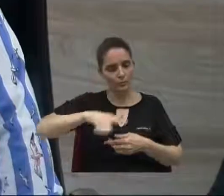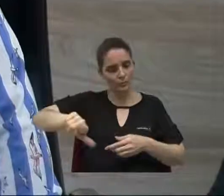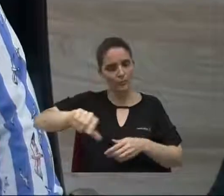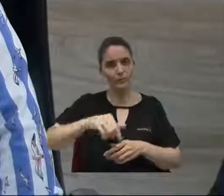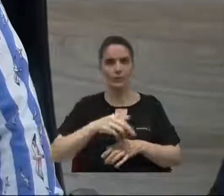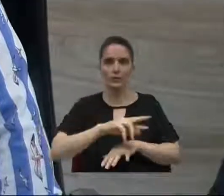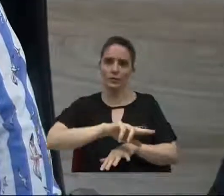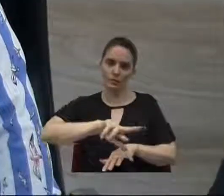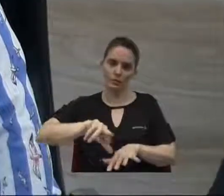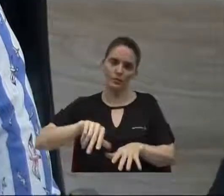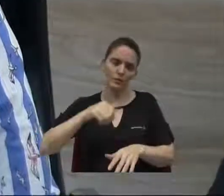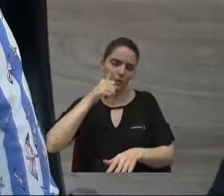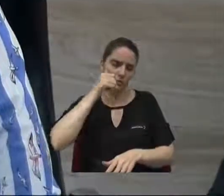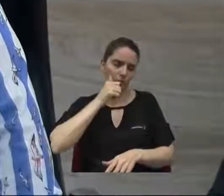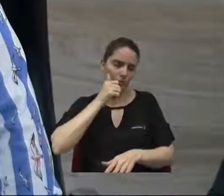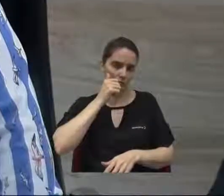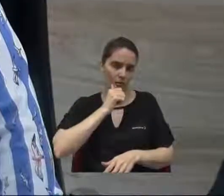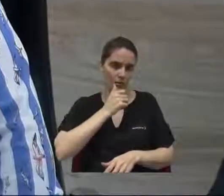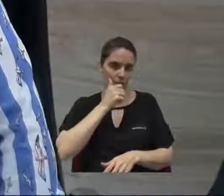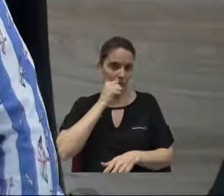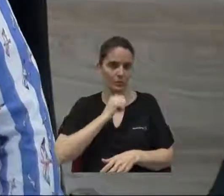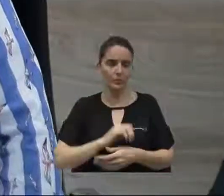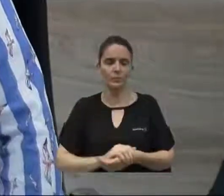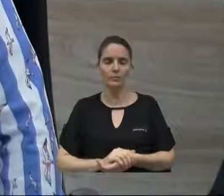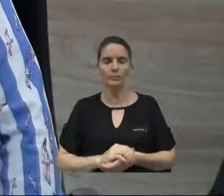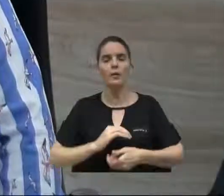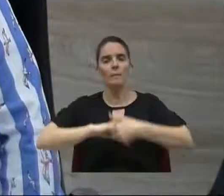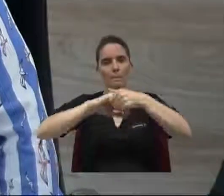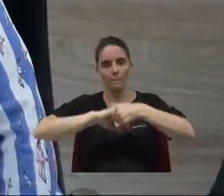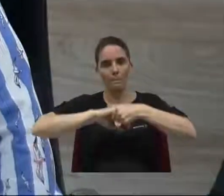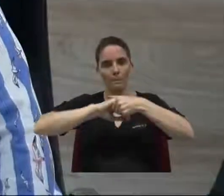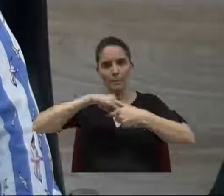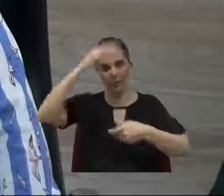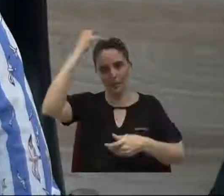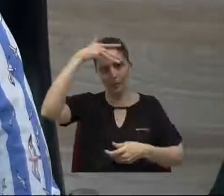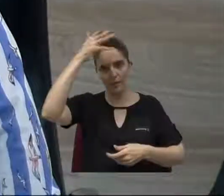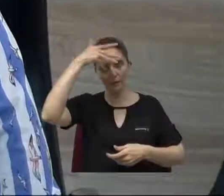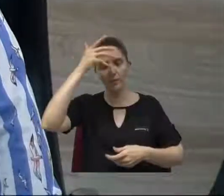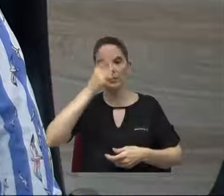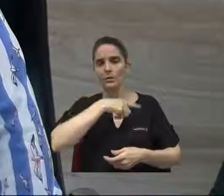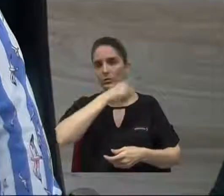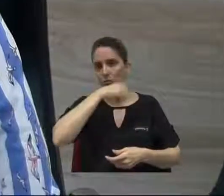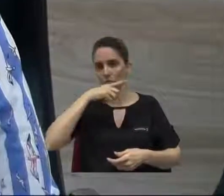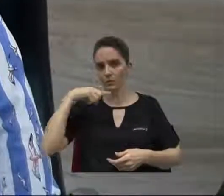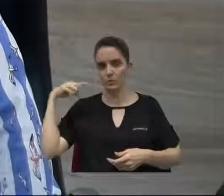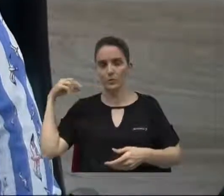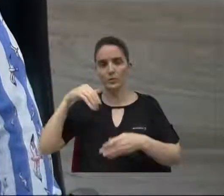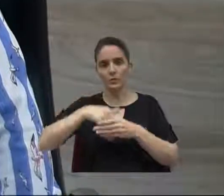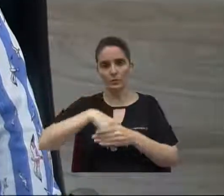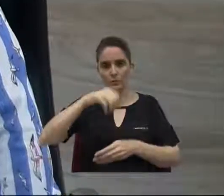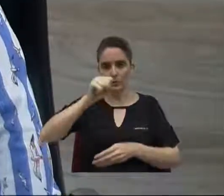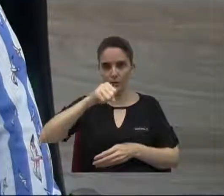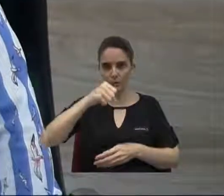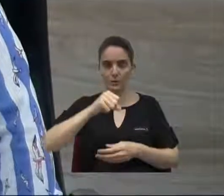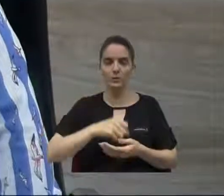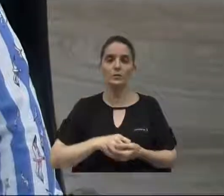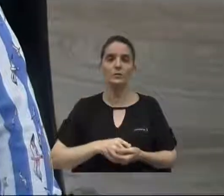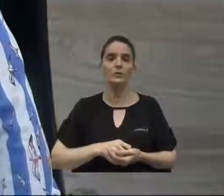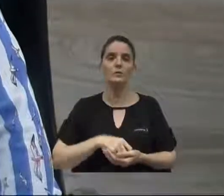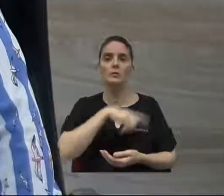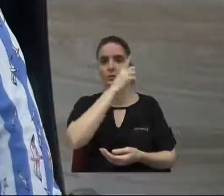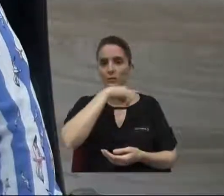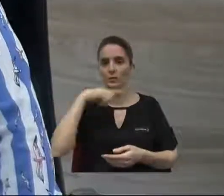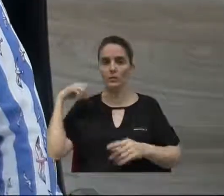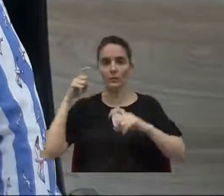da mulher em si, né? Então, fica aqui os parabéns. Eu concordo, como Mayra legisladora e como